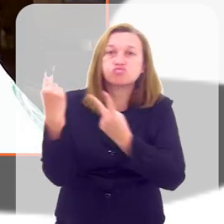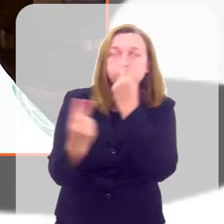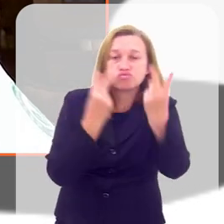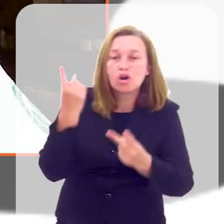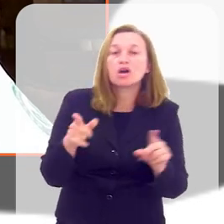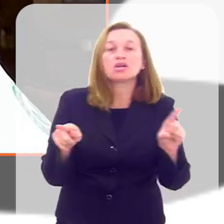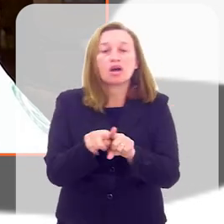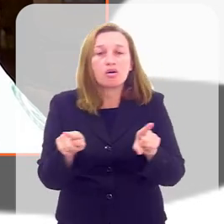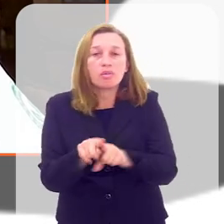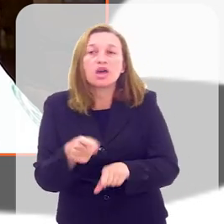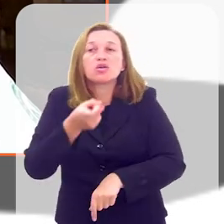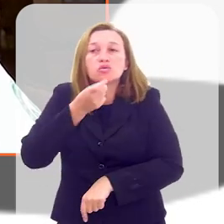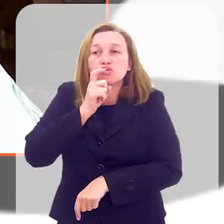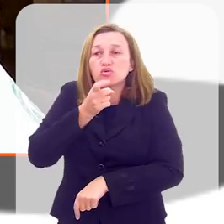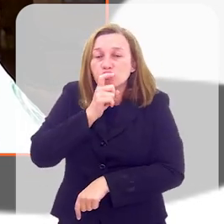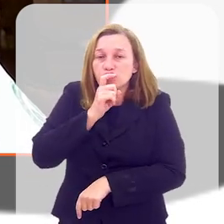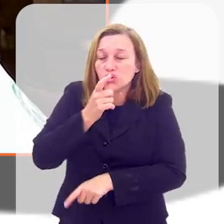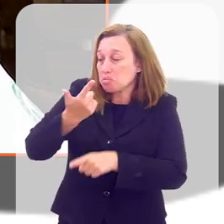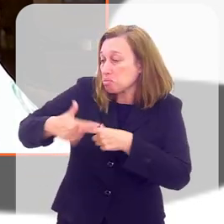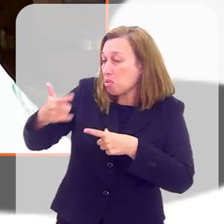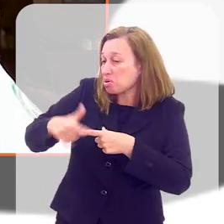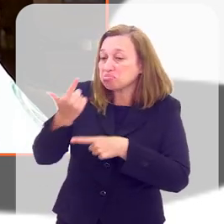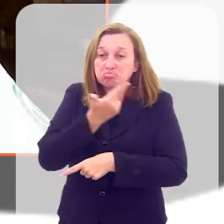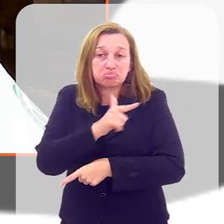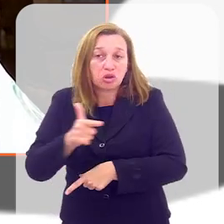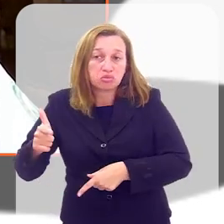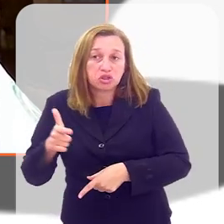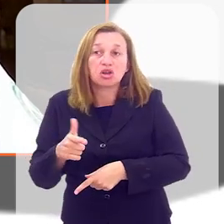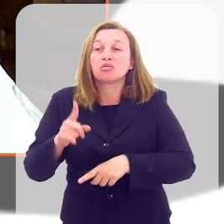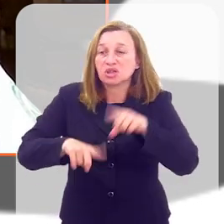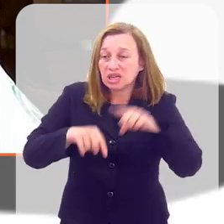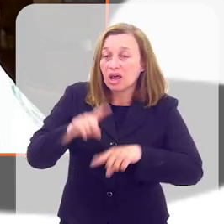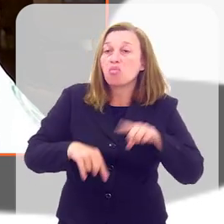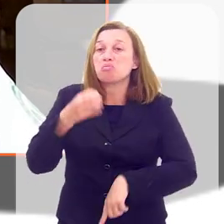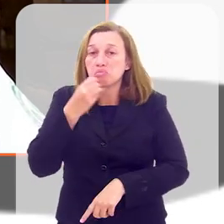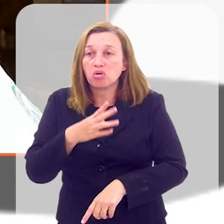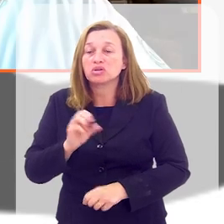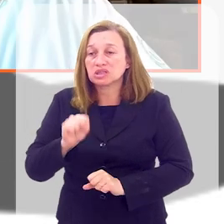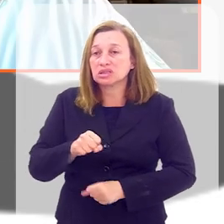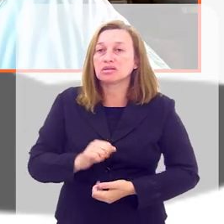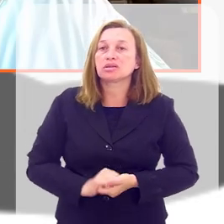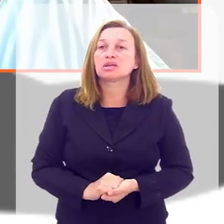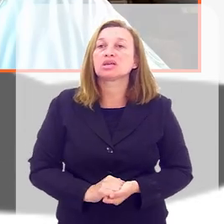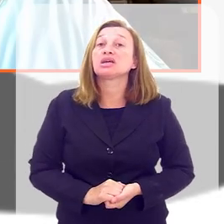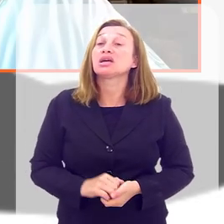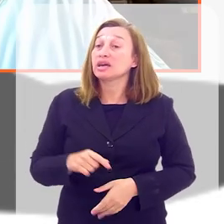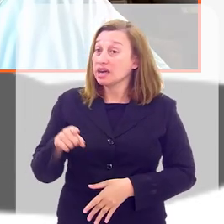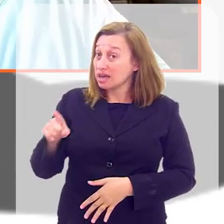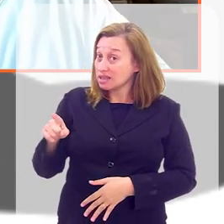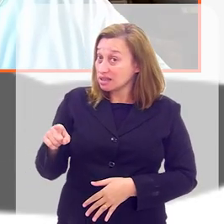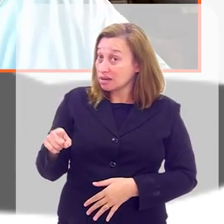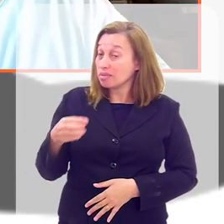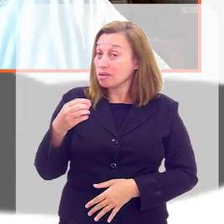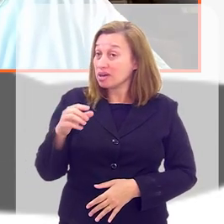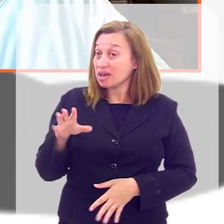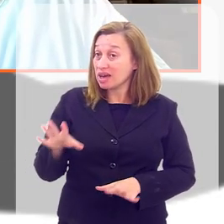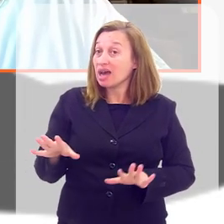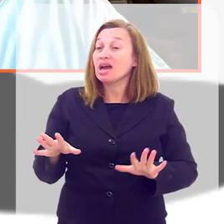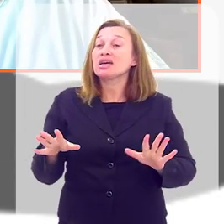afetada por vento e nunca teve nenhum problema com essa construção